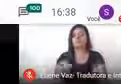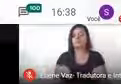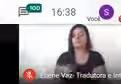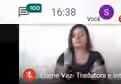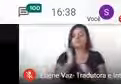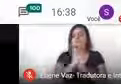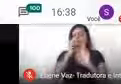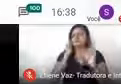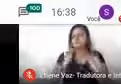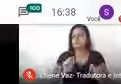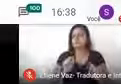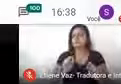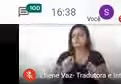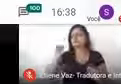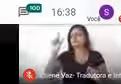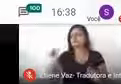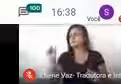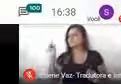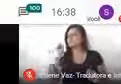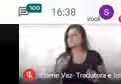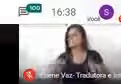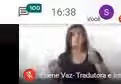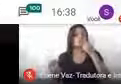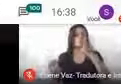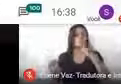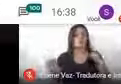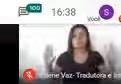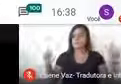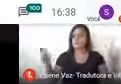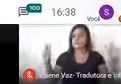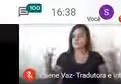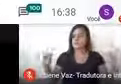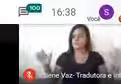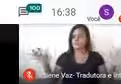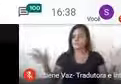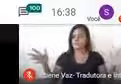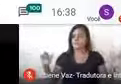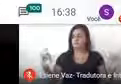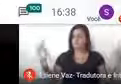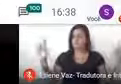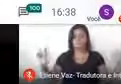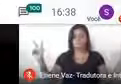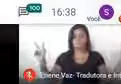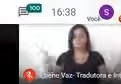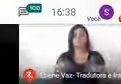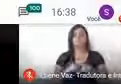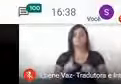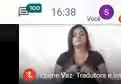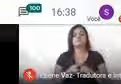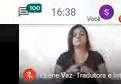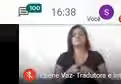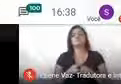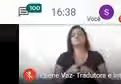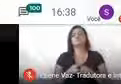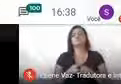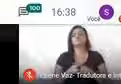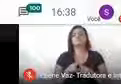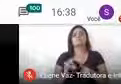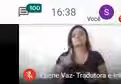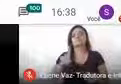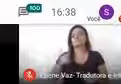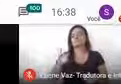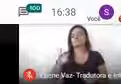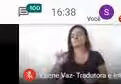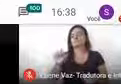mulheres. Há também a variação dialingual, que diz respeito ao contato de mais de uma língua,